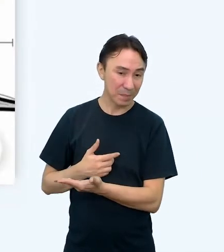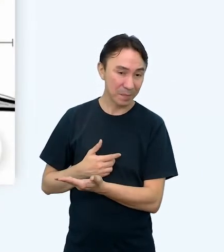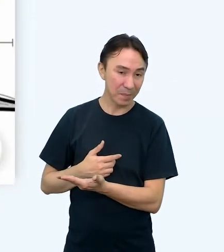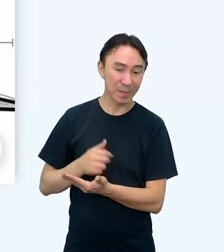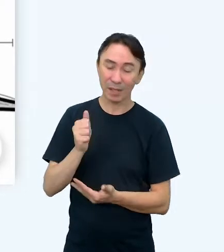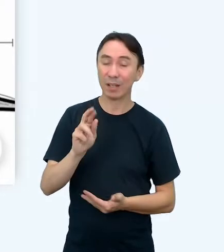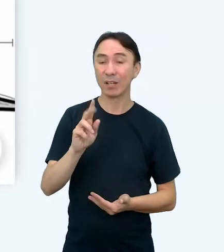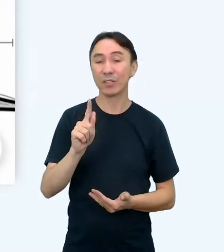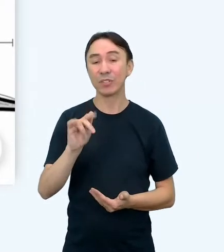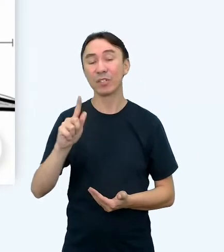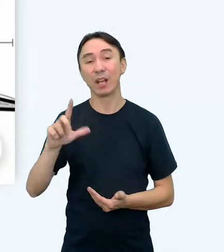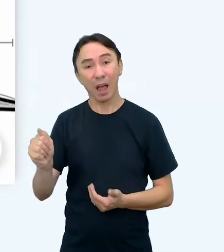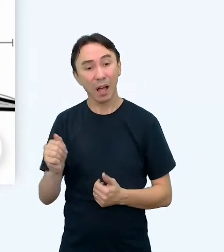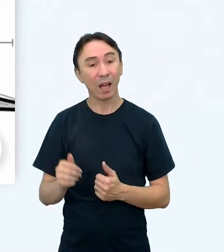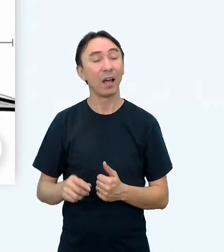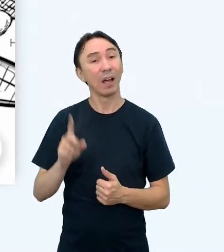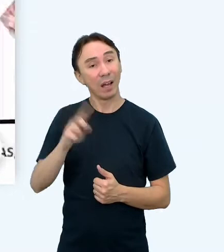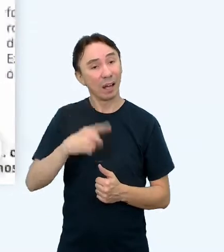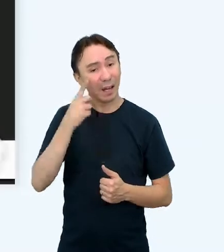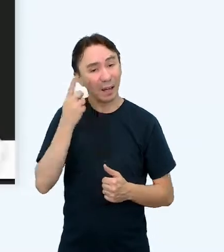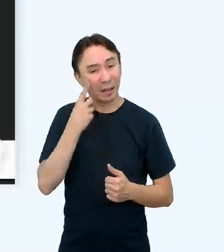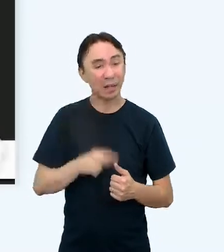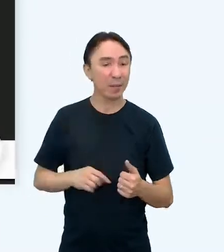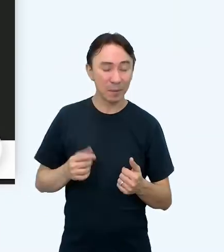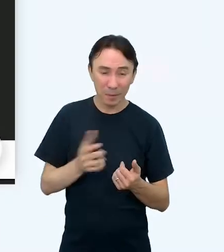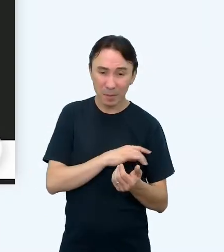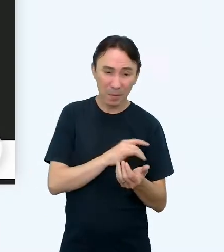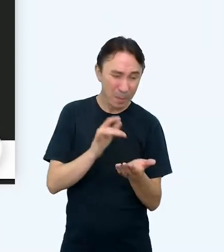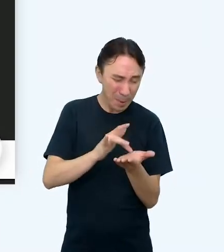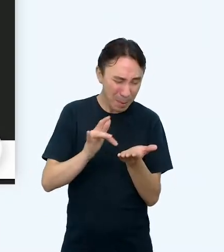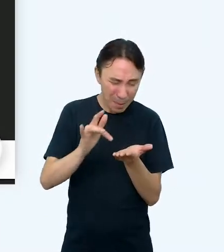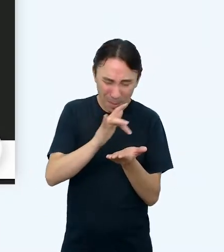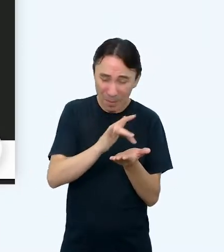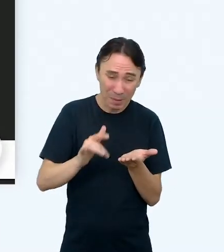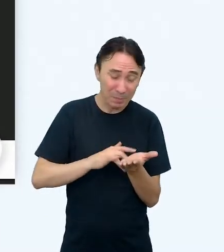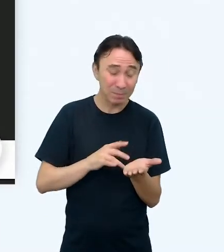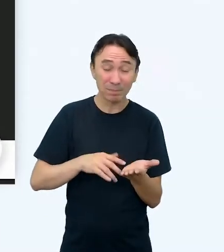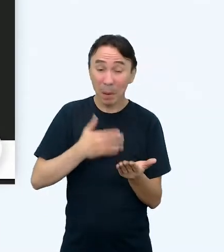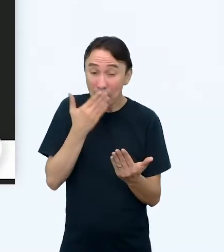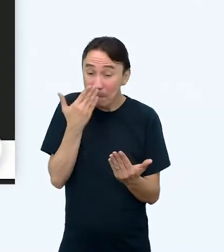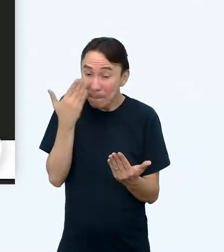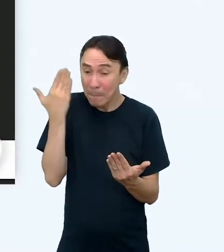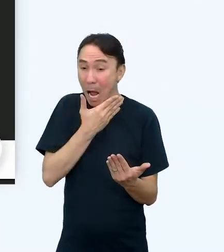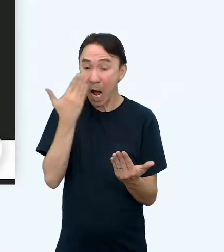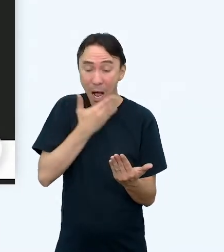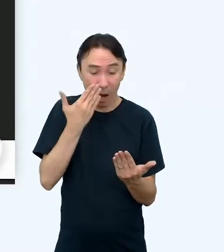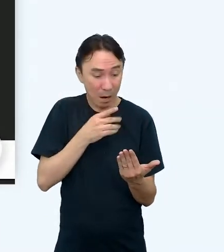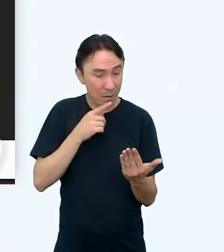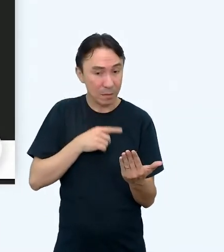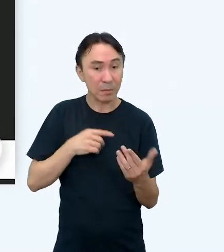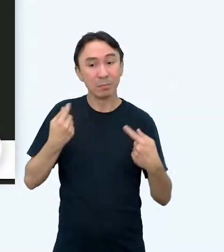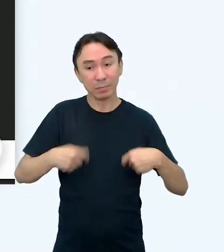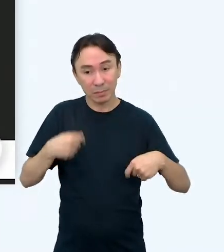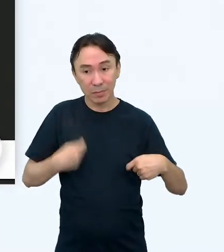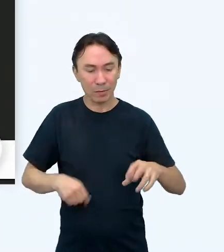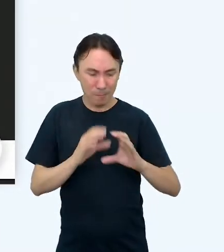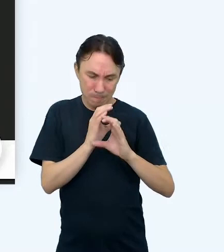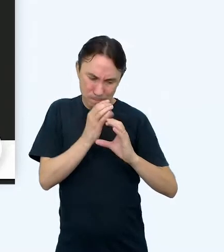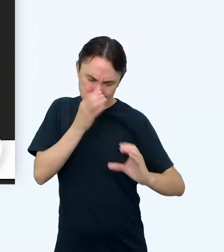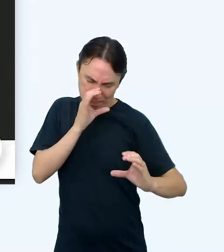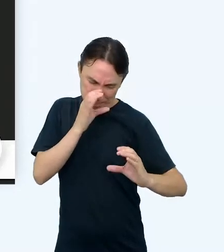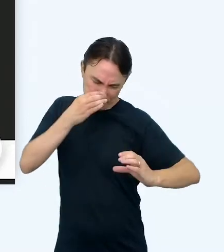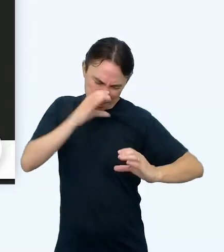menor dimensão nos solos. Suas partículas individuais são tão pequenas que só é possível identificá-las utilizando